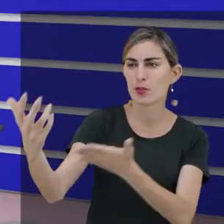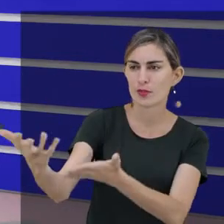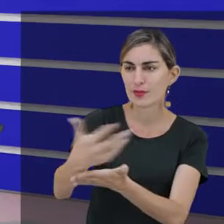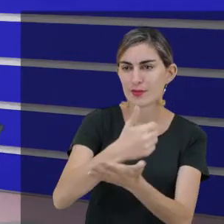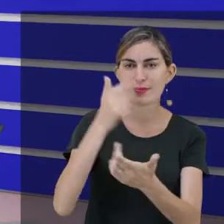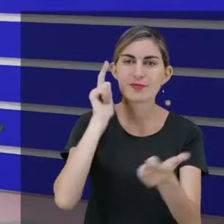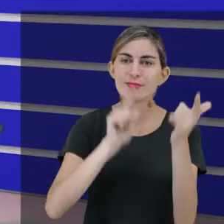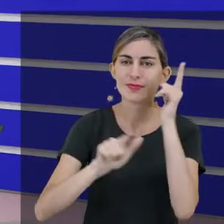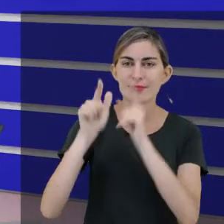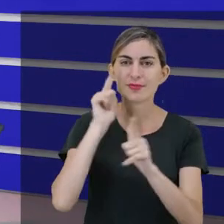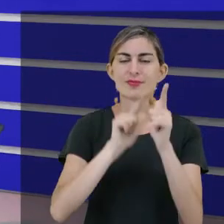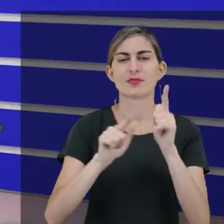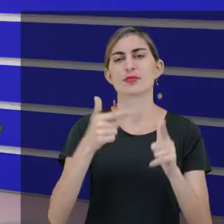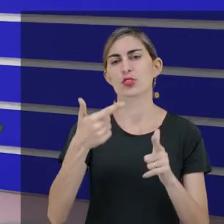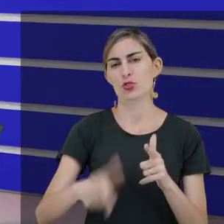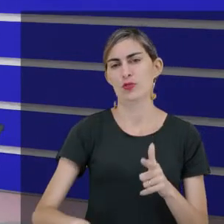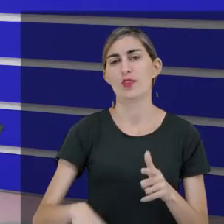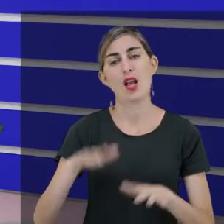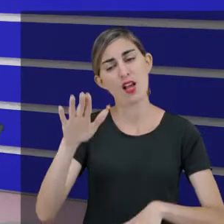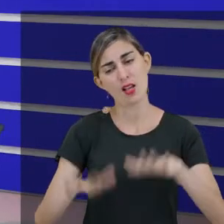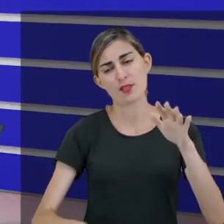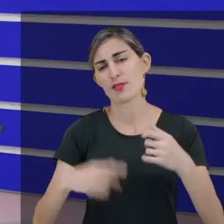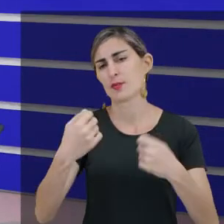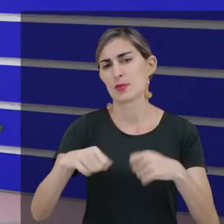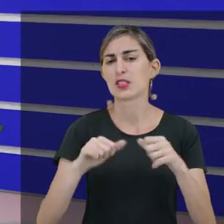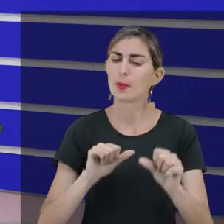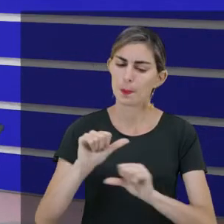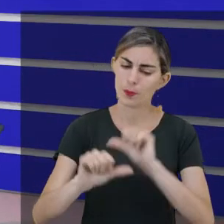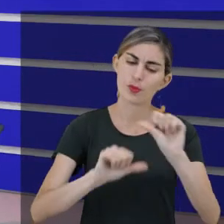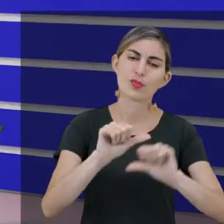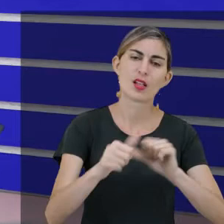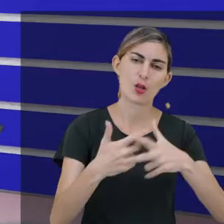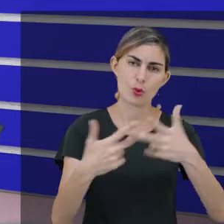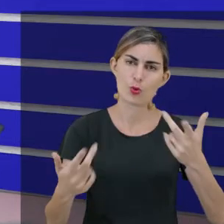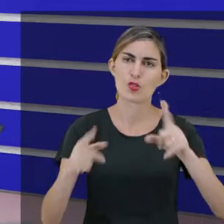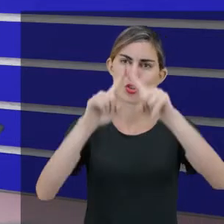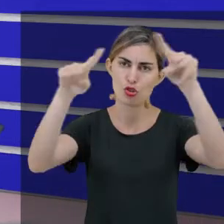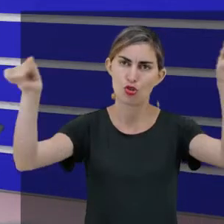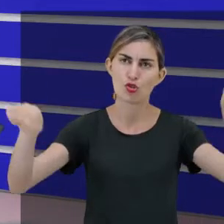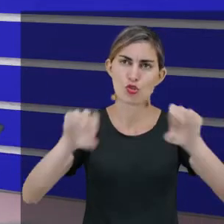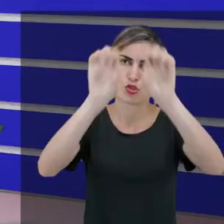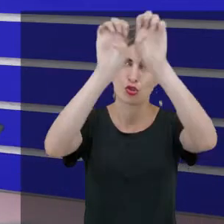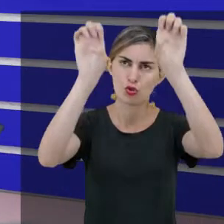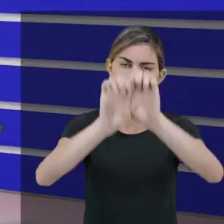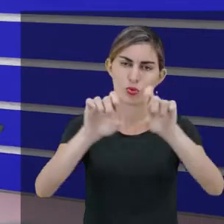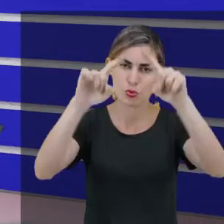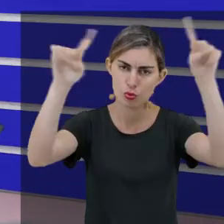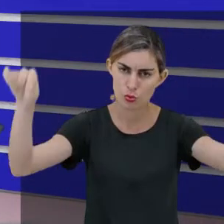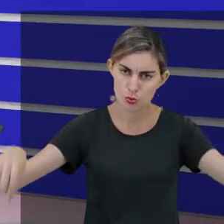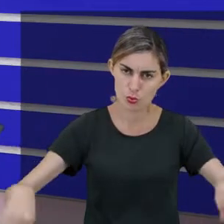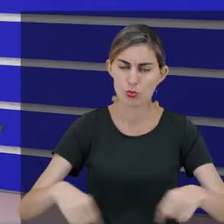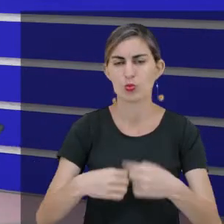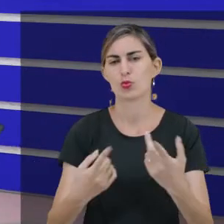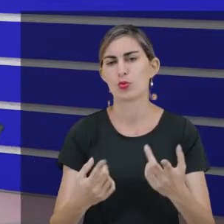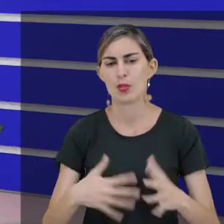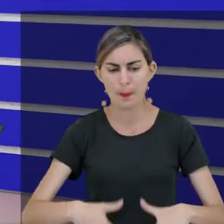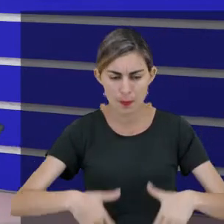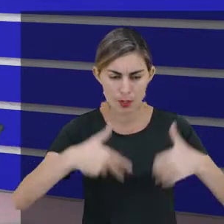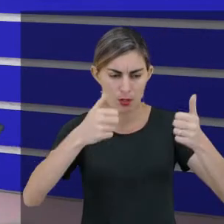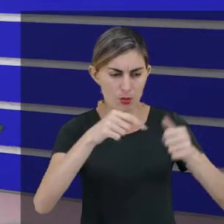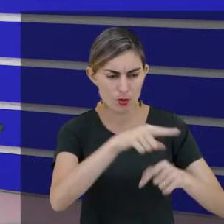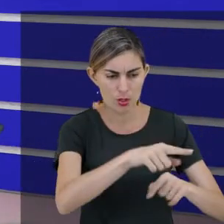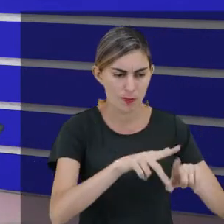para você atender um determinado requisito, você vai precisar mudar algo de infraestrutura. Então, quando você precisa mudar ali uma melhoria